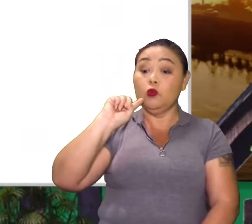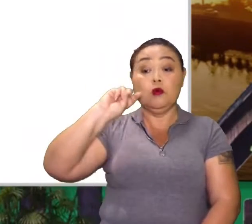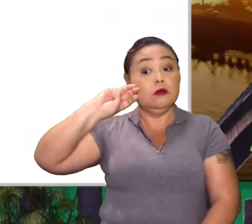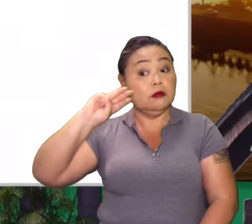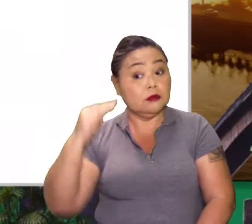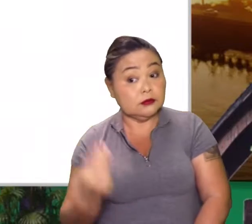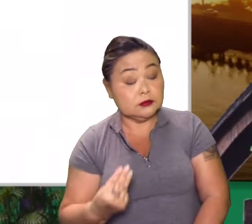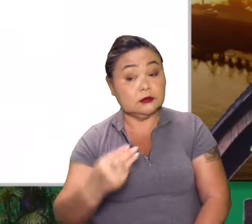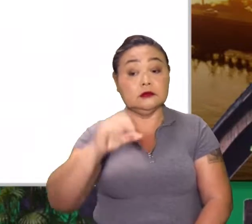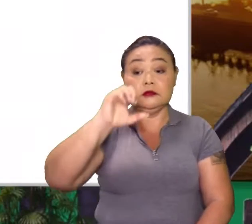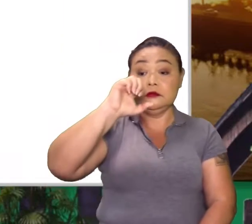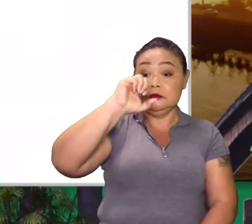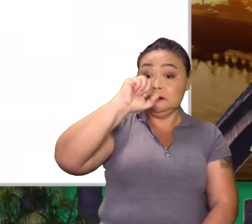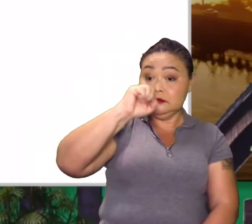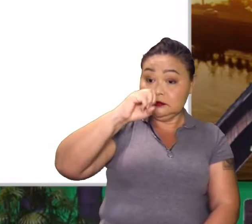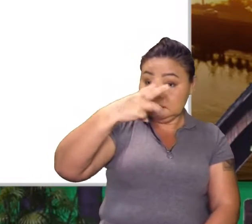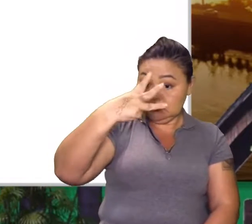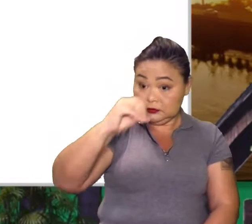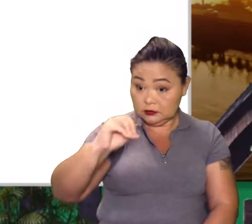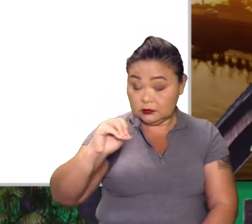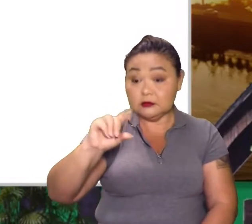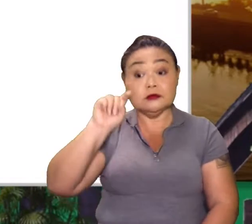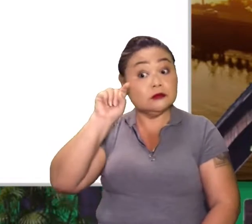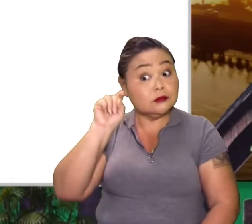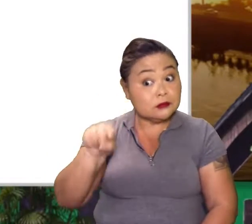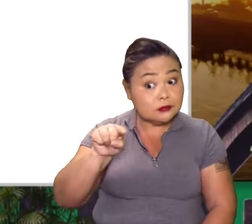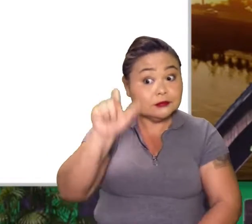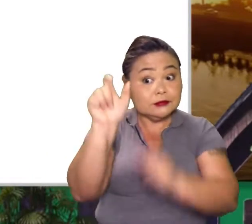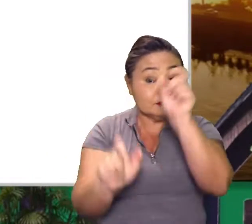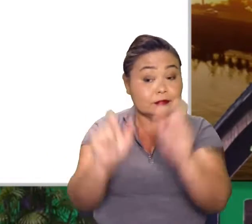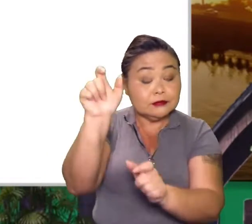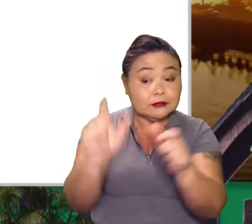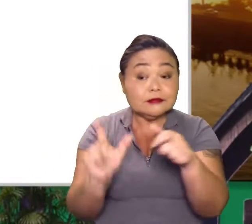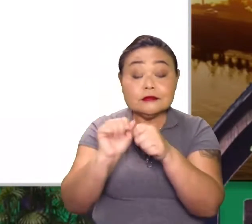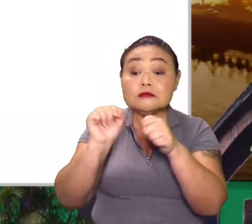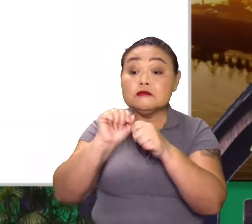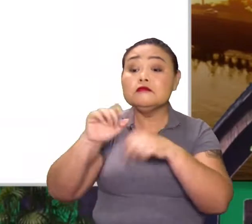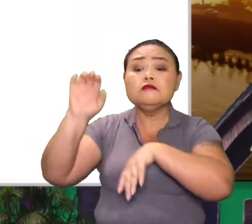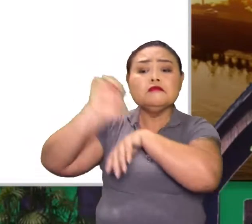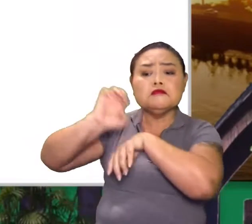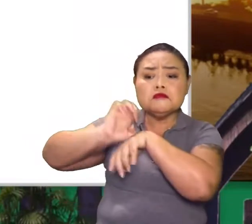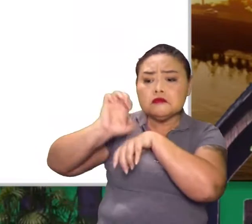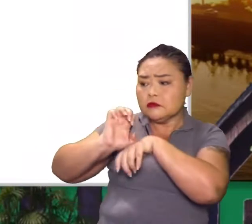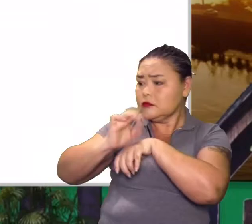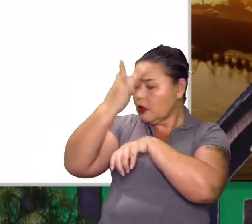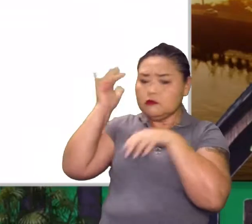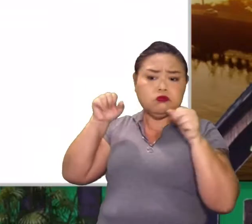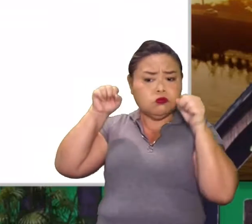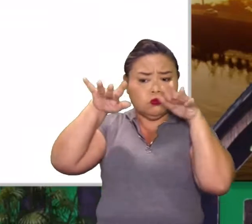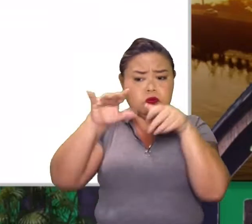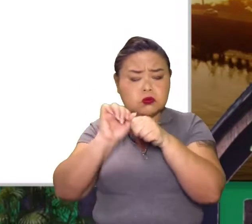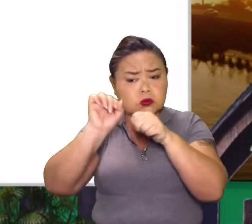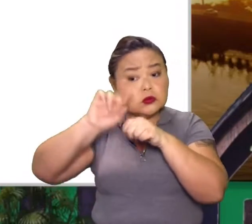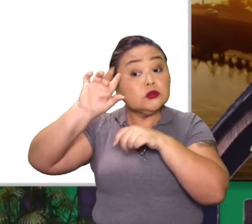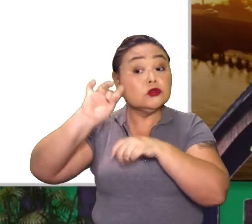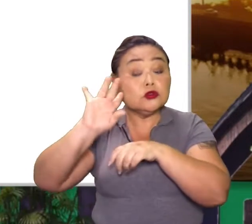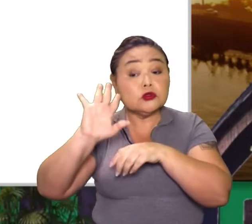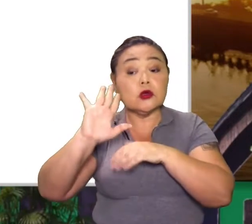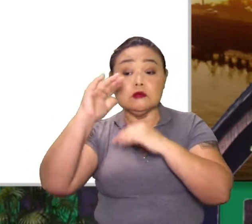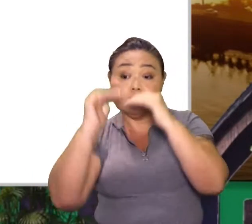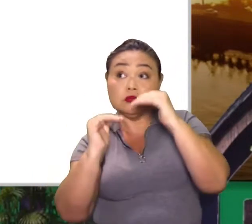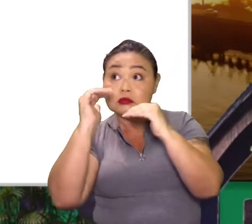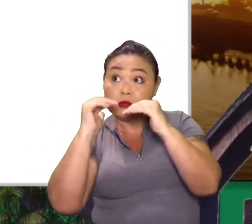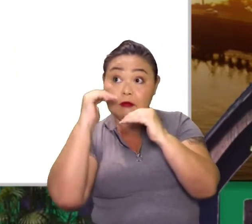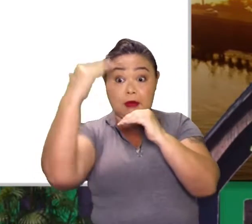1.830.000 habitantes. É o estado que está sendo superado em questão populacional somente pelo Pará e